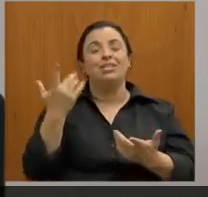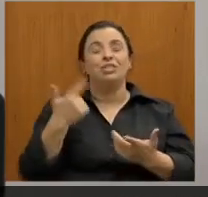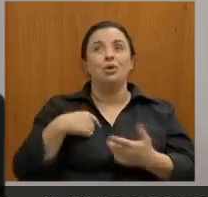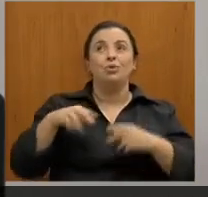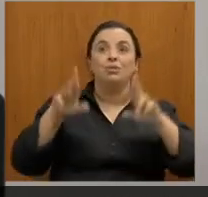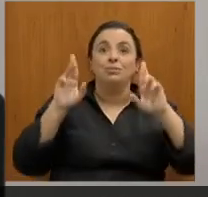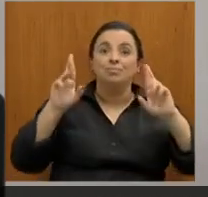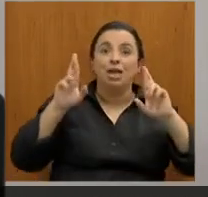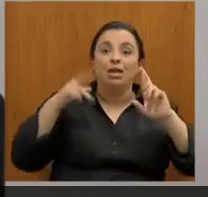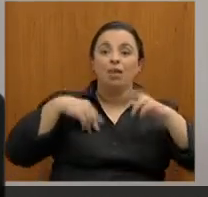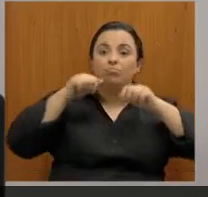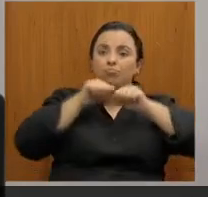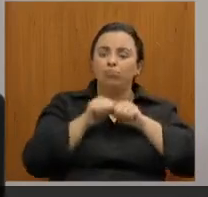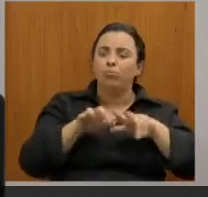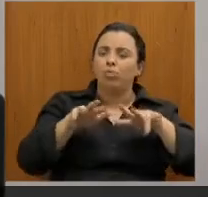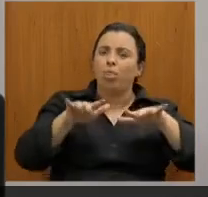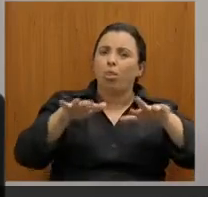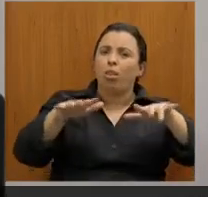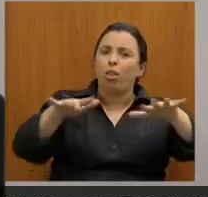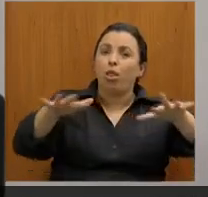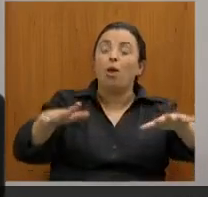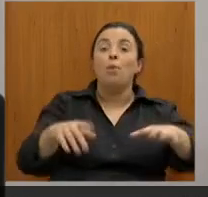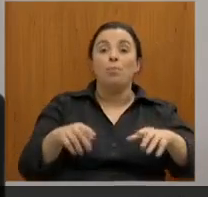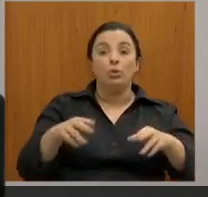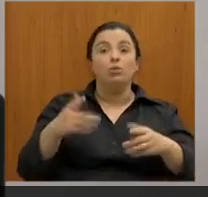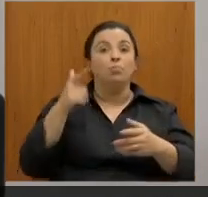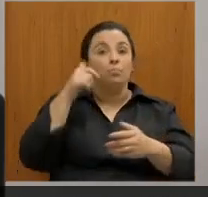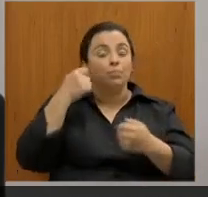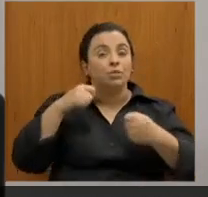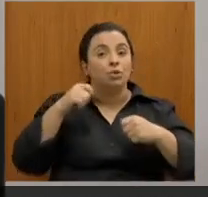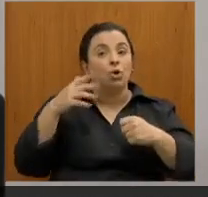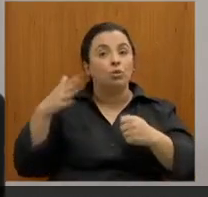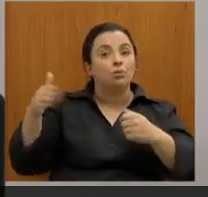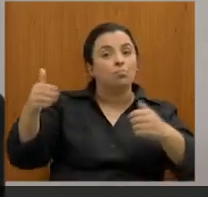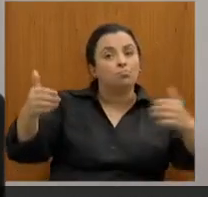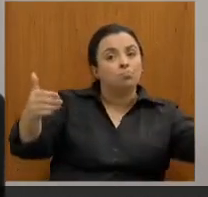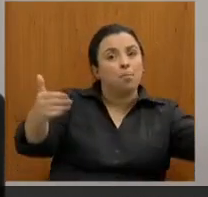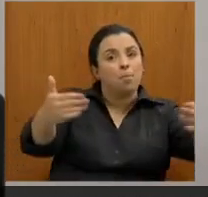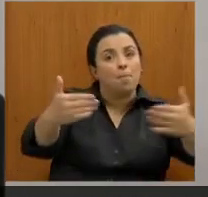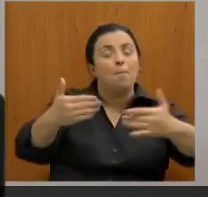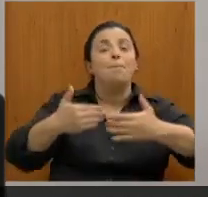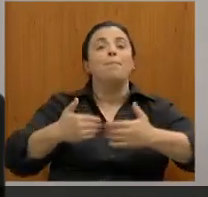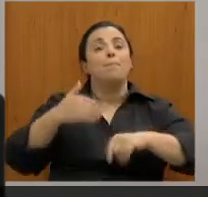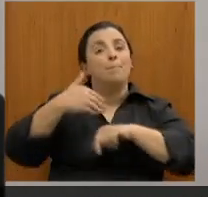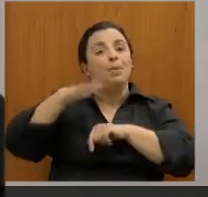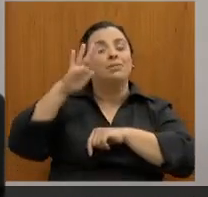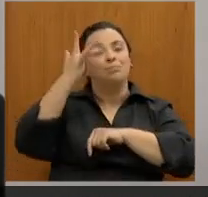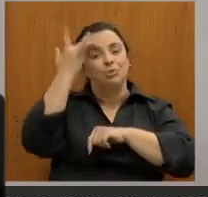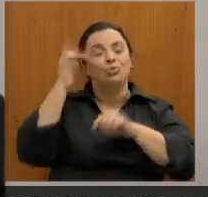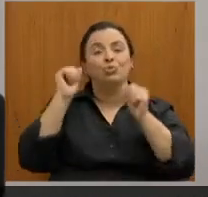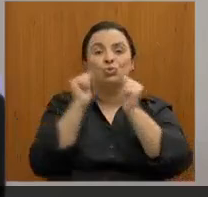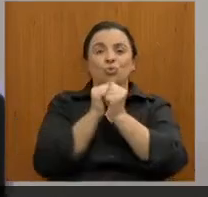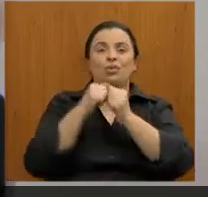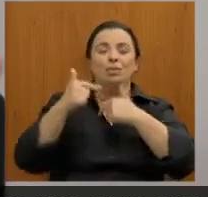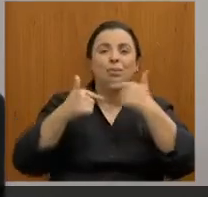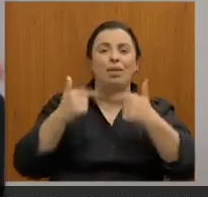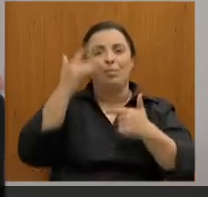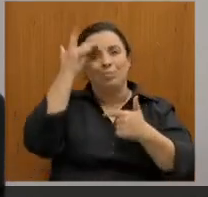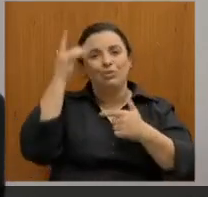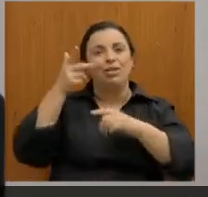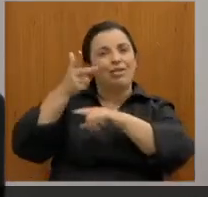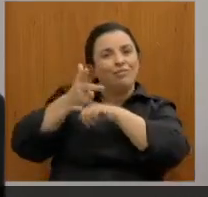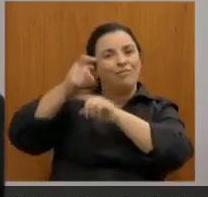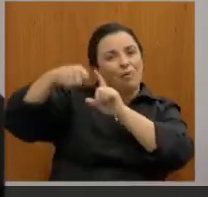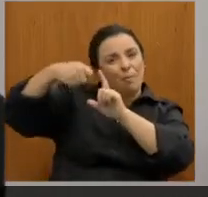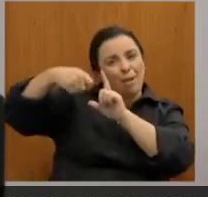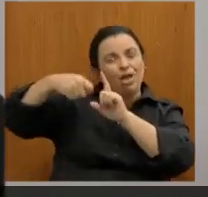máximo possível Porque precisamos alcançar muitas pessoas nessa luta é né O fotógrafo também pessoal da filmagem enfim